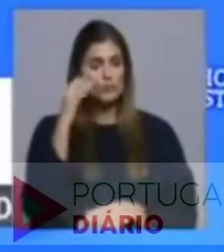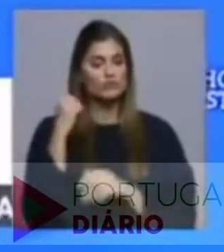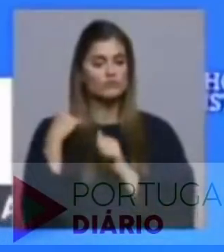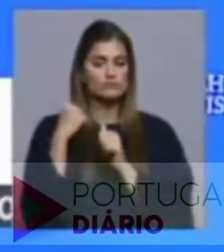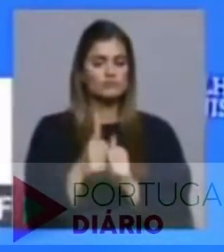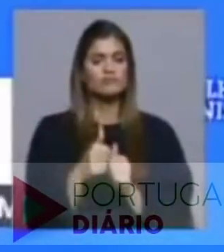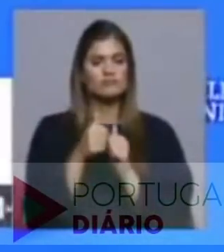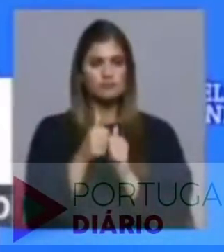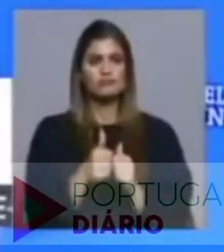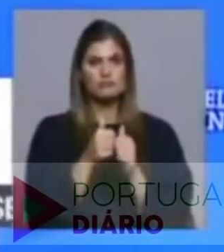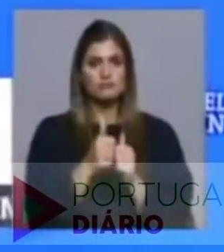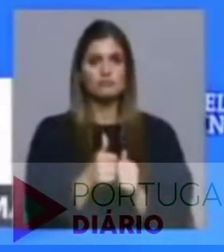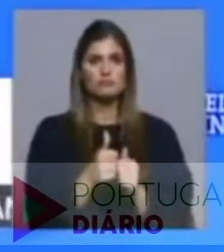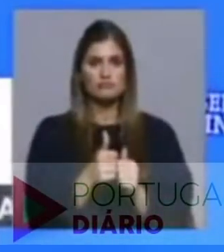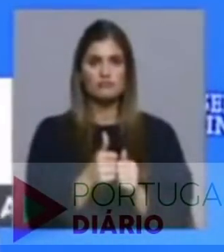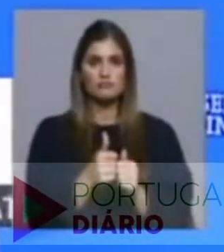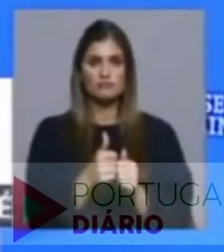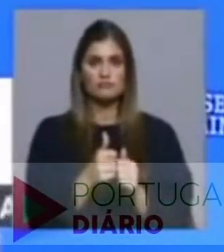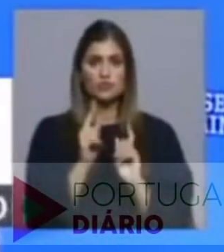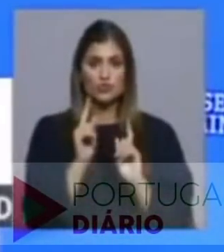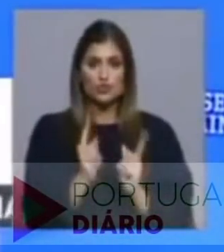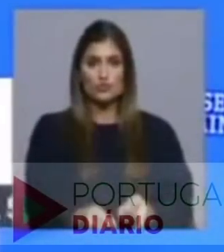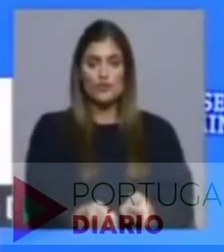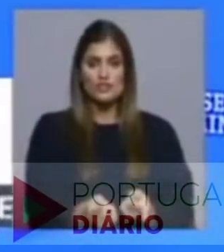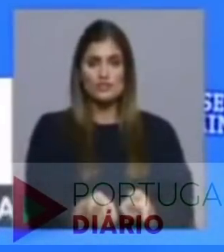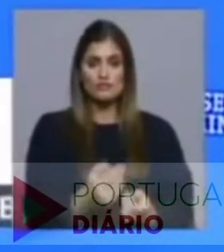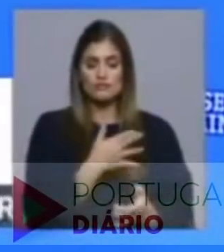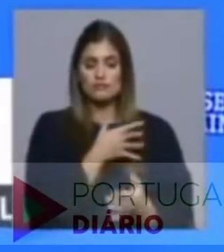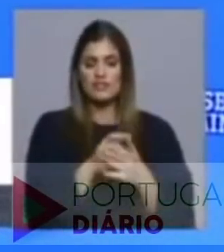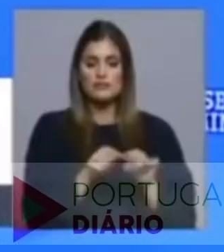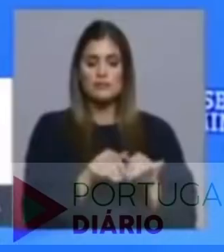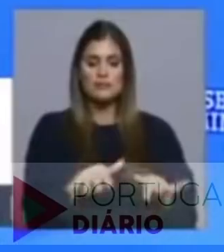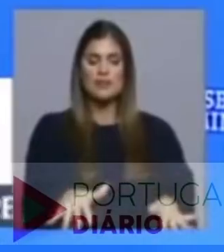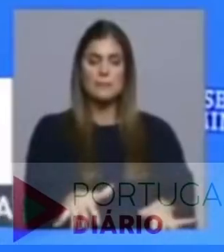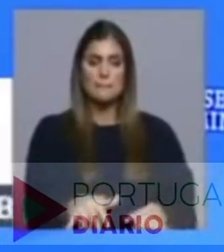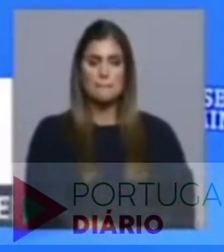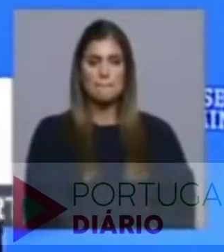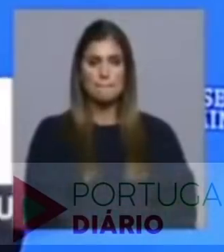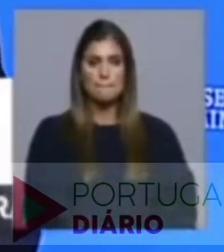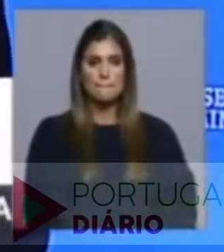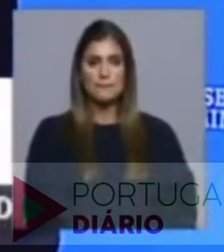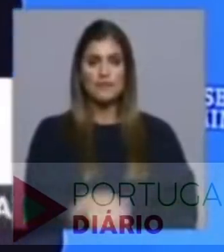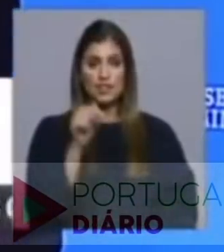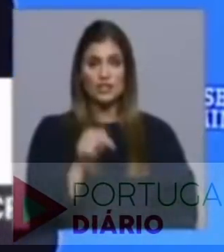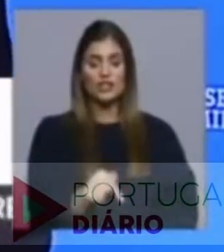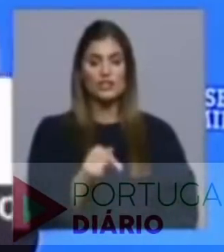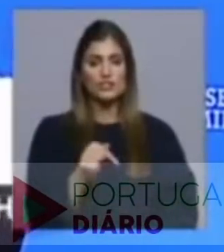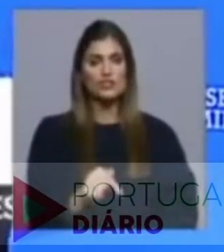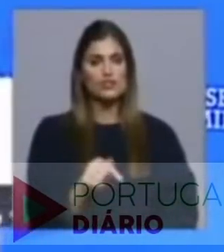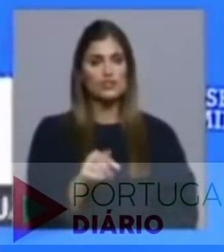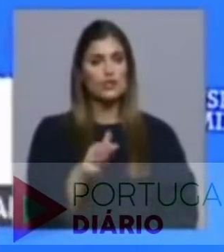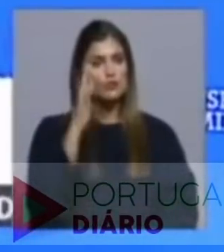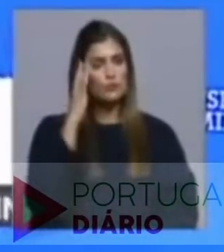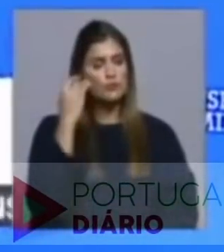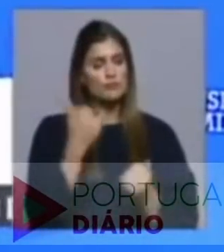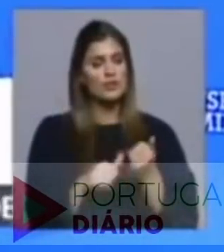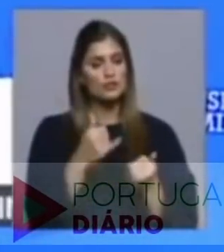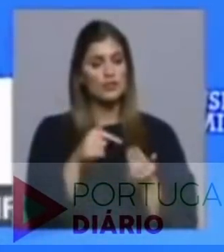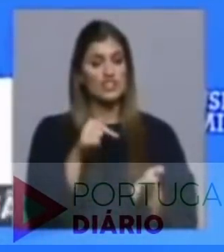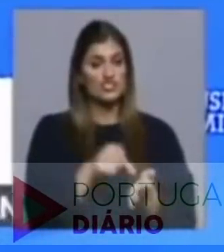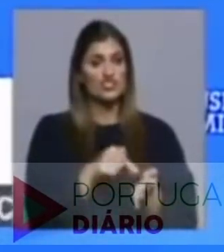acompanhado desde o início desta pandemia. Este é um nível de risco bastante